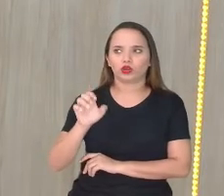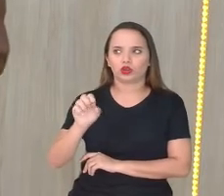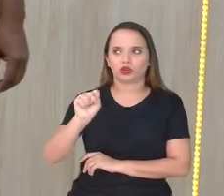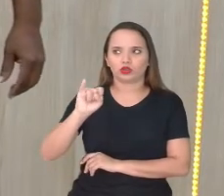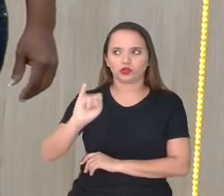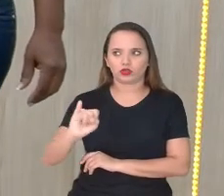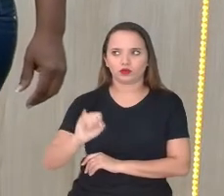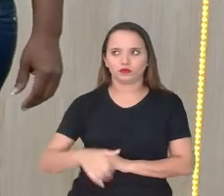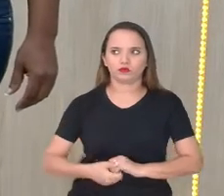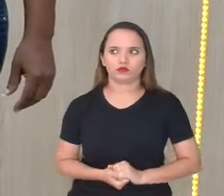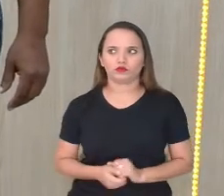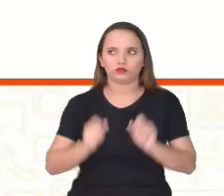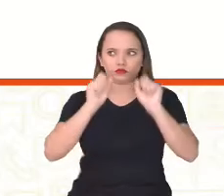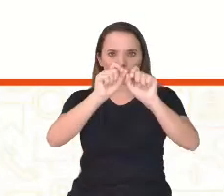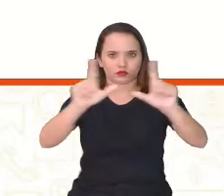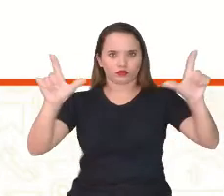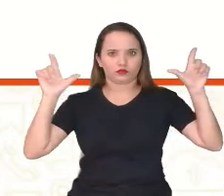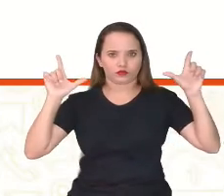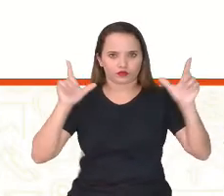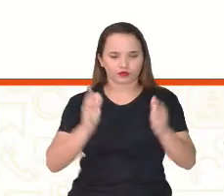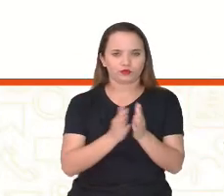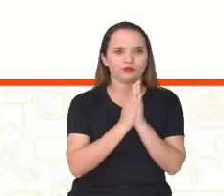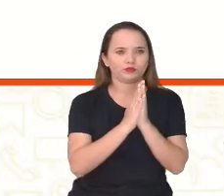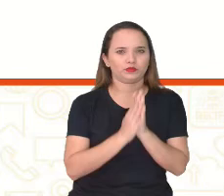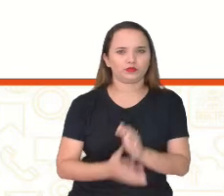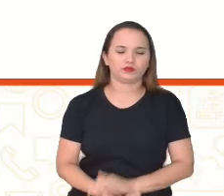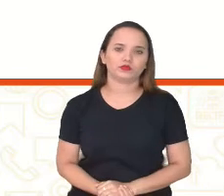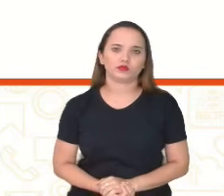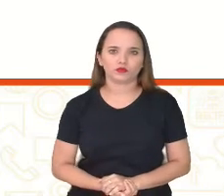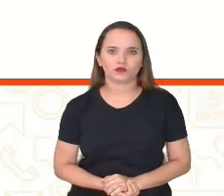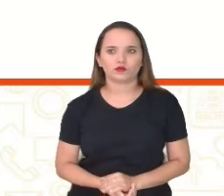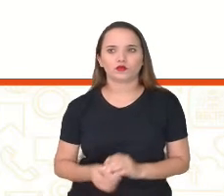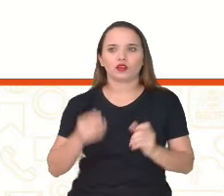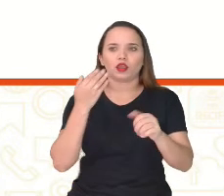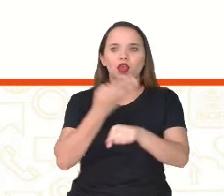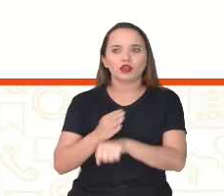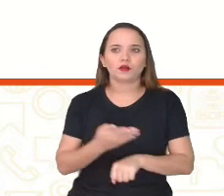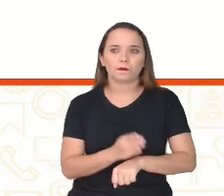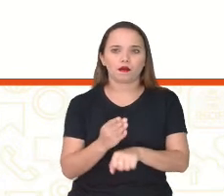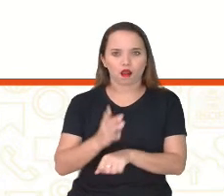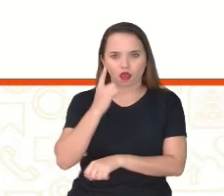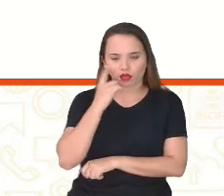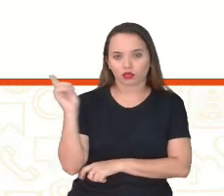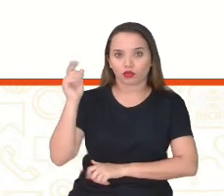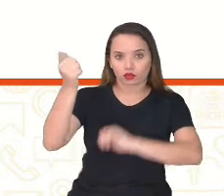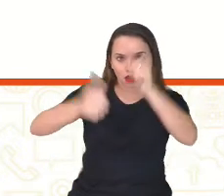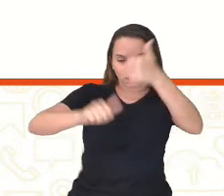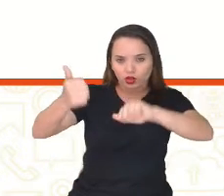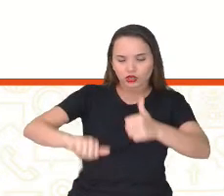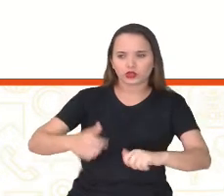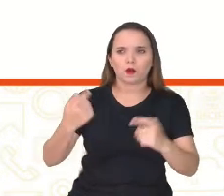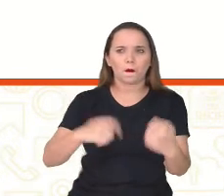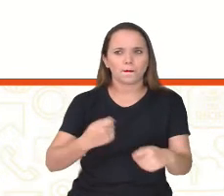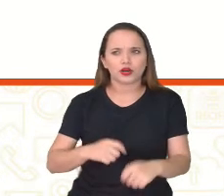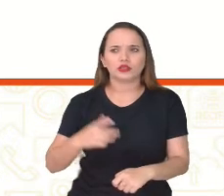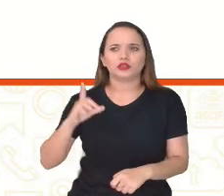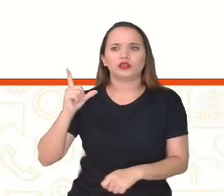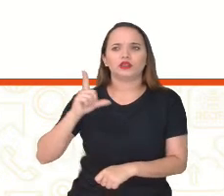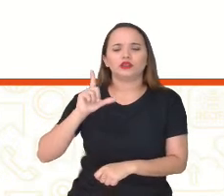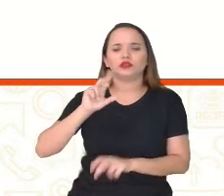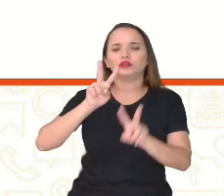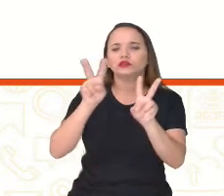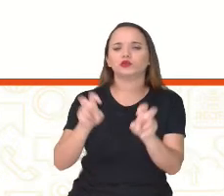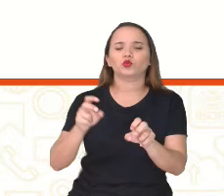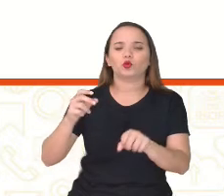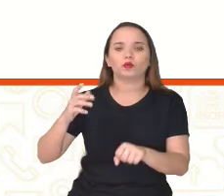tela. Vamos ver aqui na tela, produção. A prática avaliativa deve ser capaz de ir além